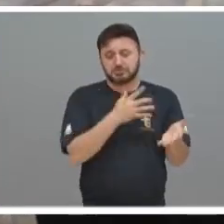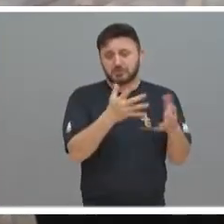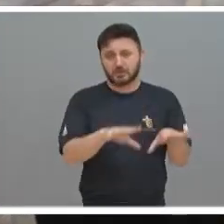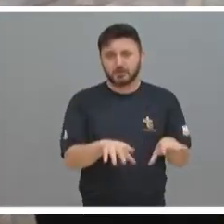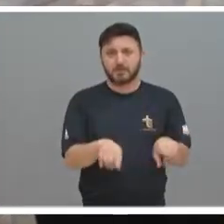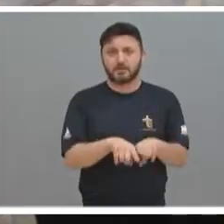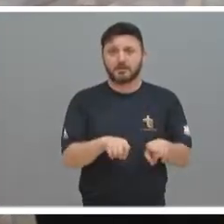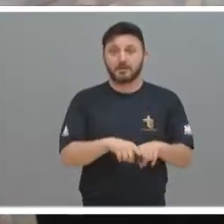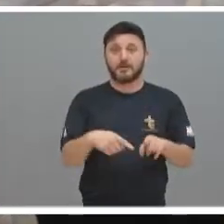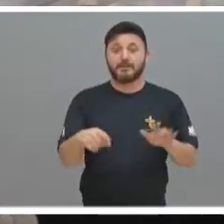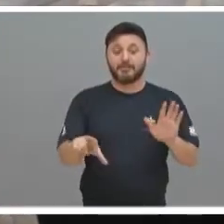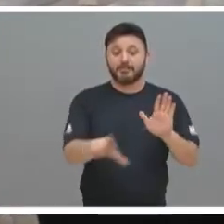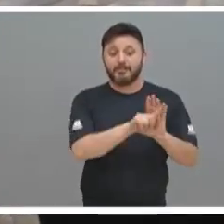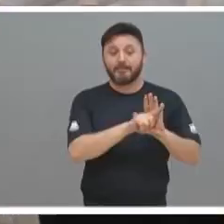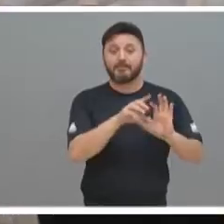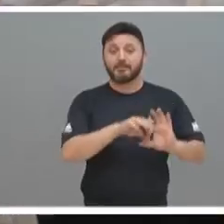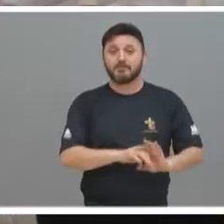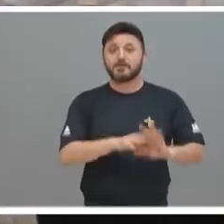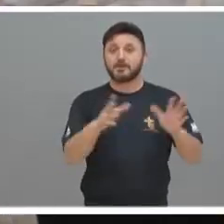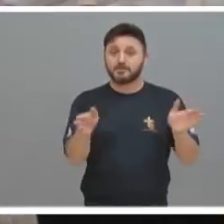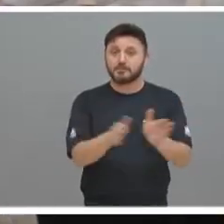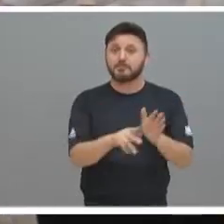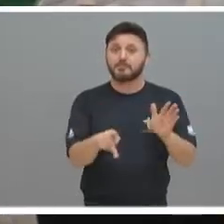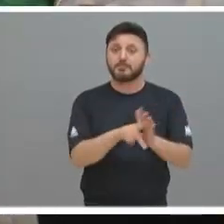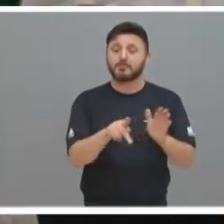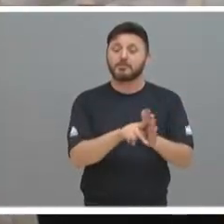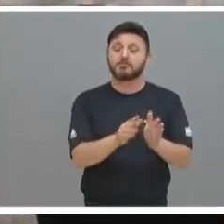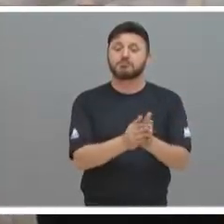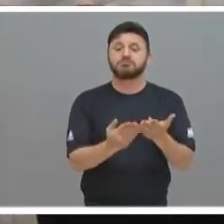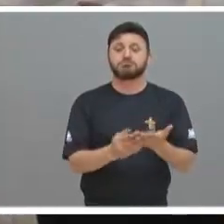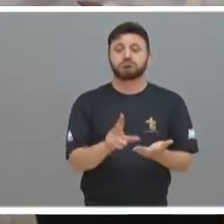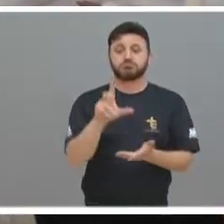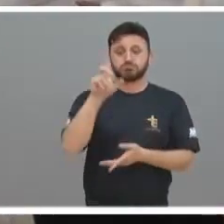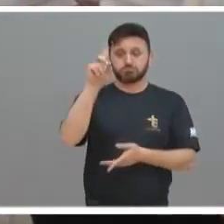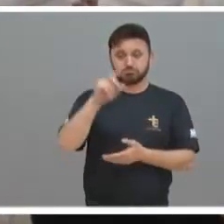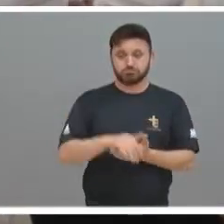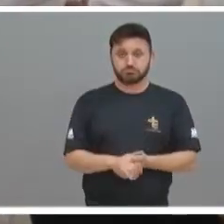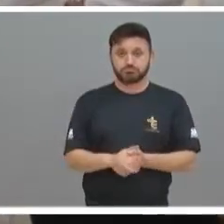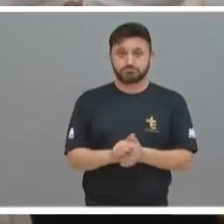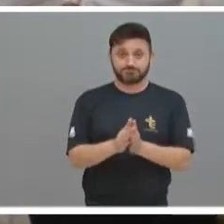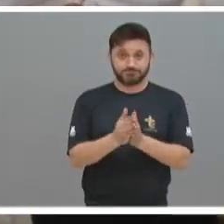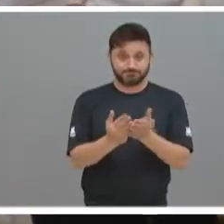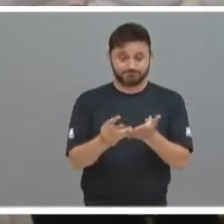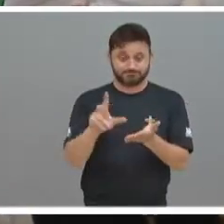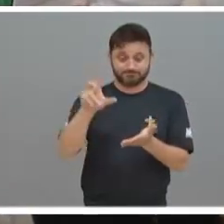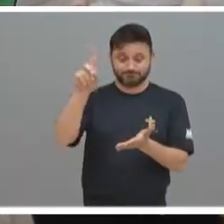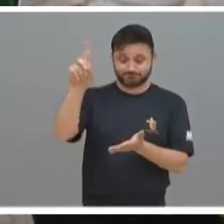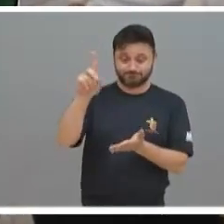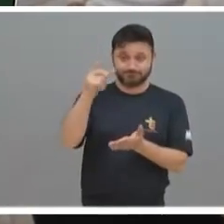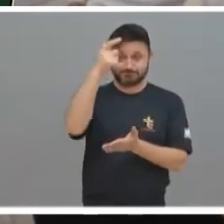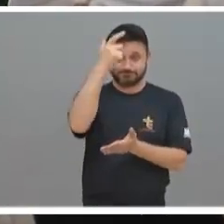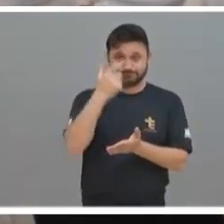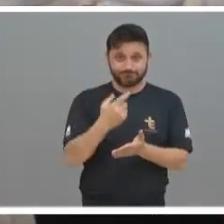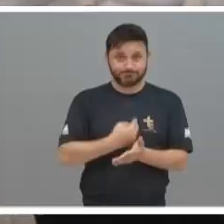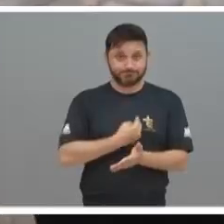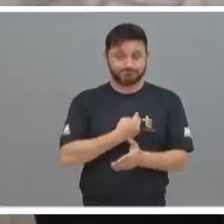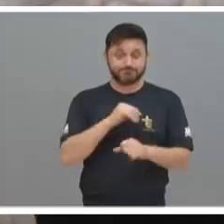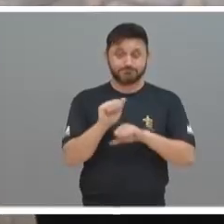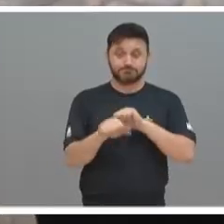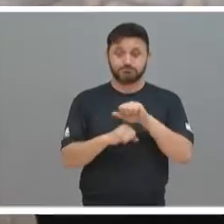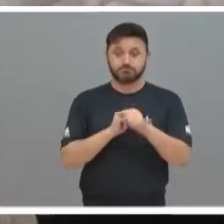é liberdade. A palavra do Senhor é a transformação de nossa